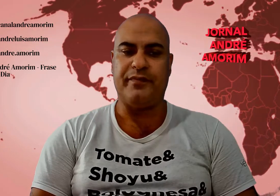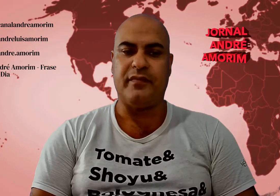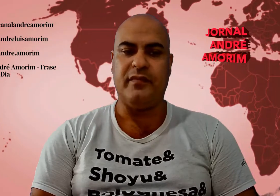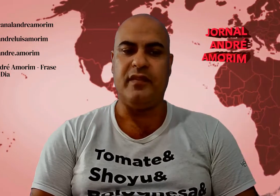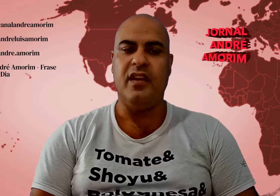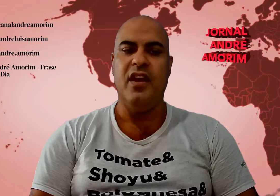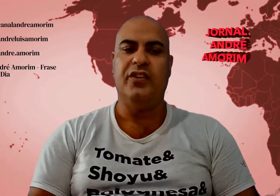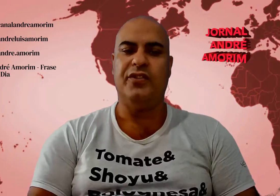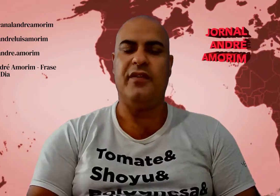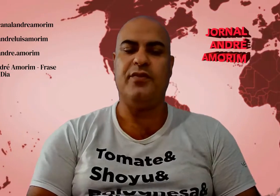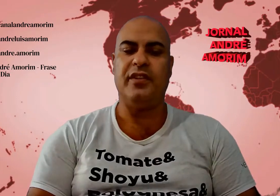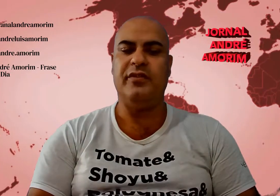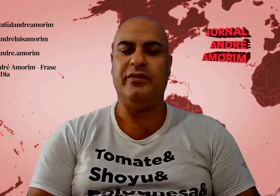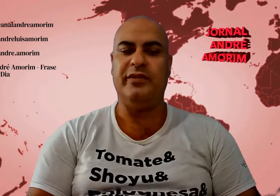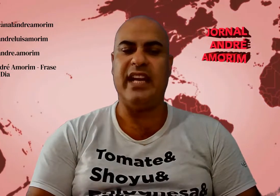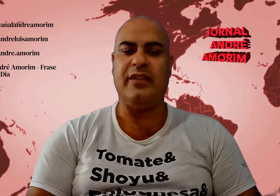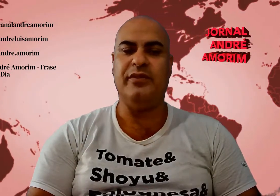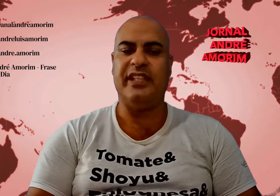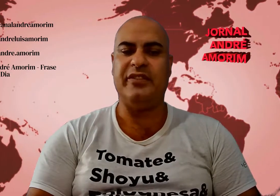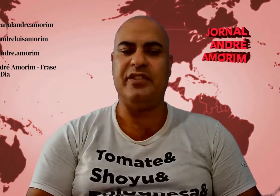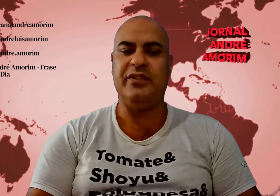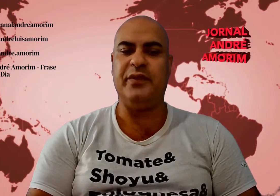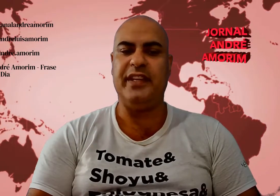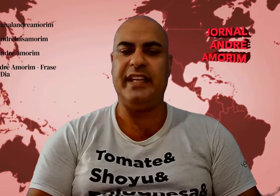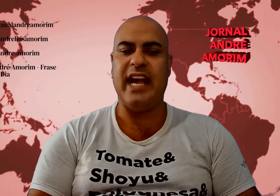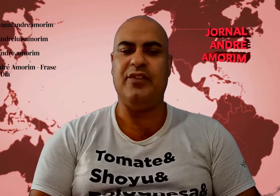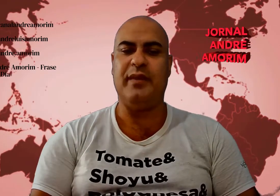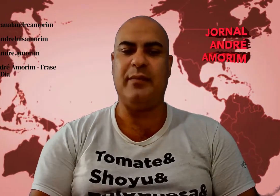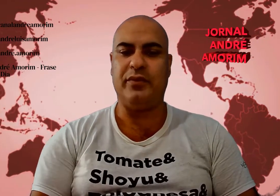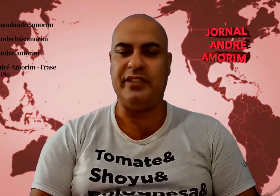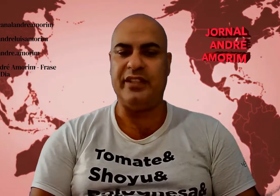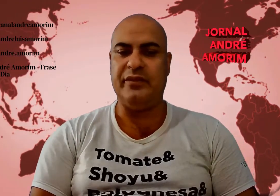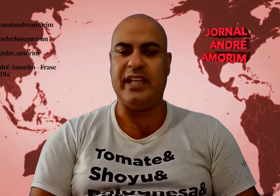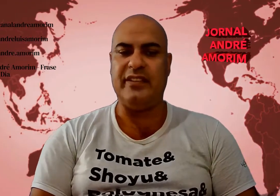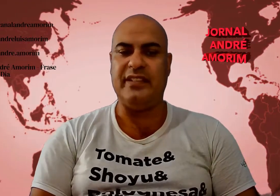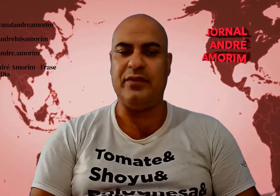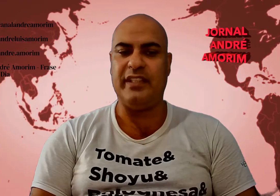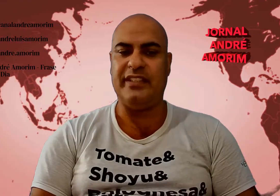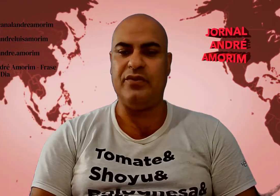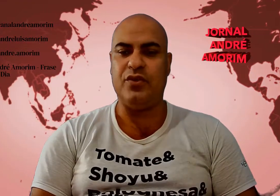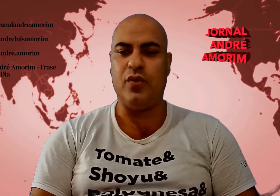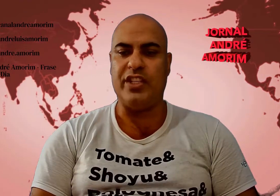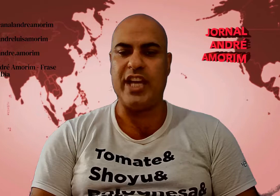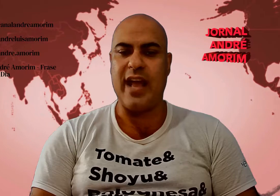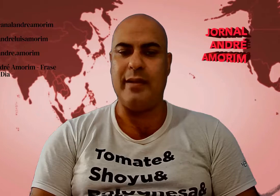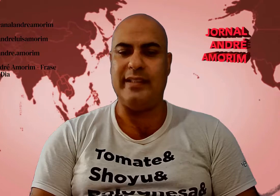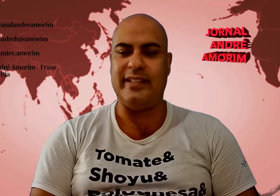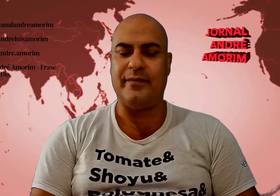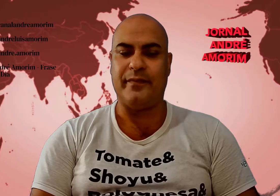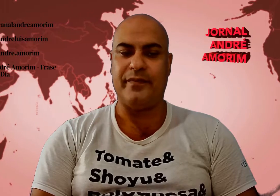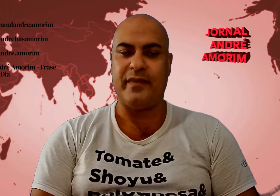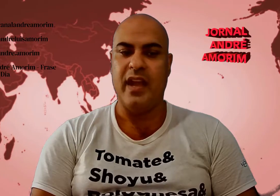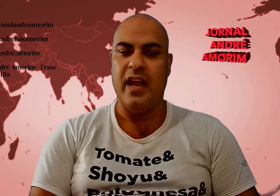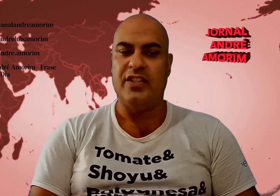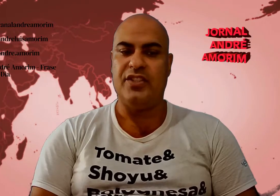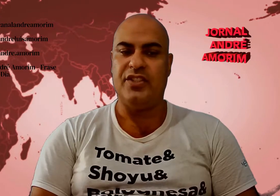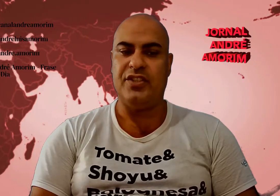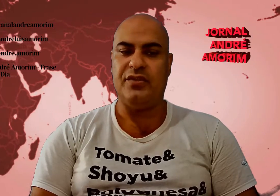lupa. Software usado nos Estados Unidos foi criado para produzir resultados na votação de Hugo Chávez.